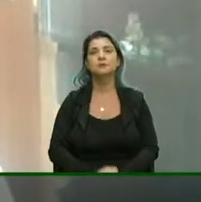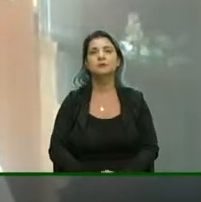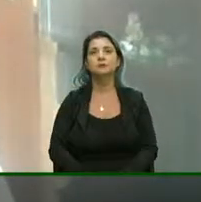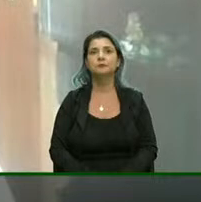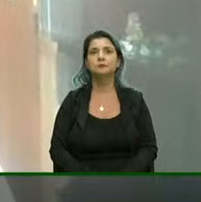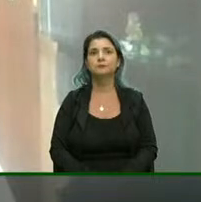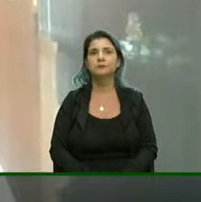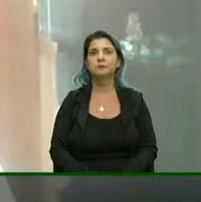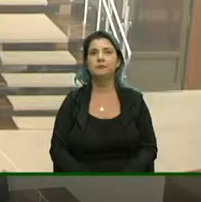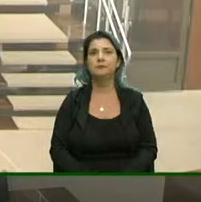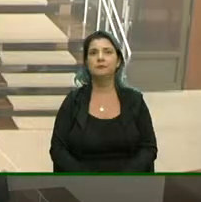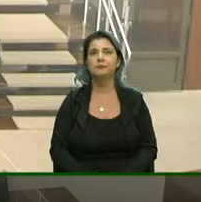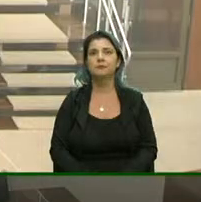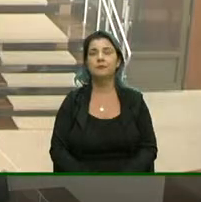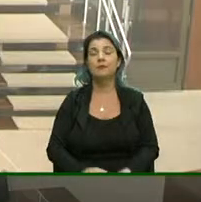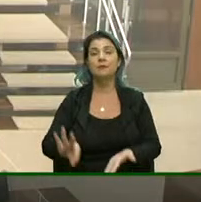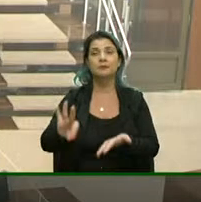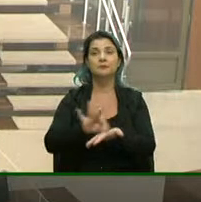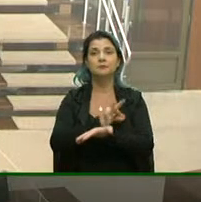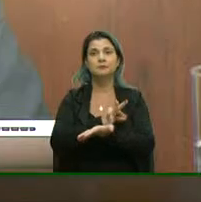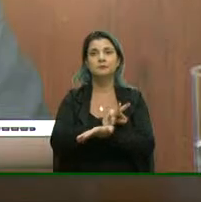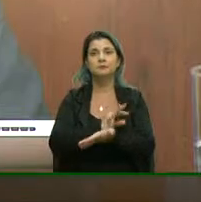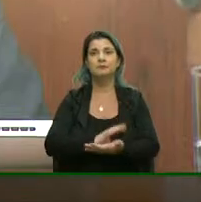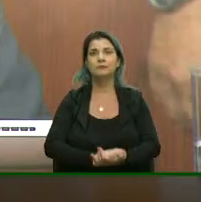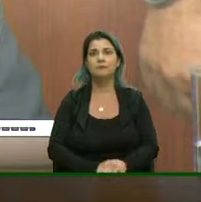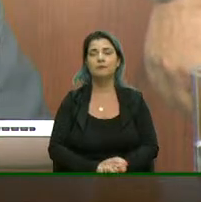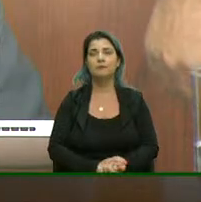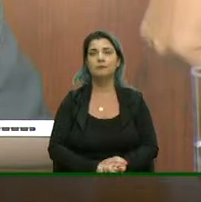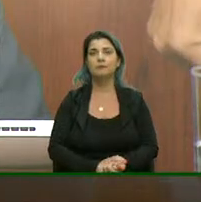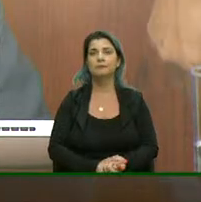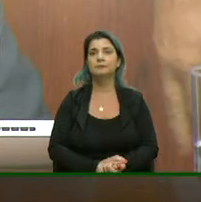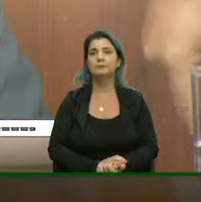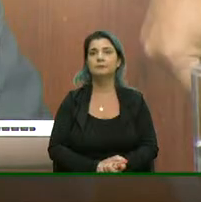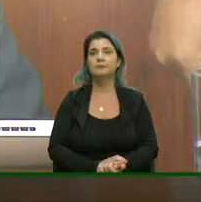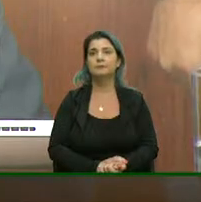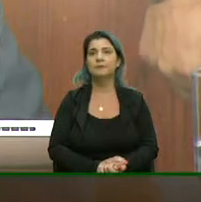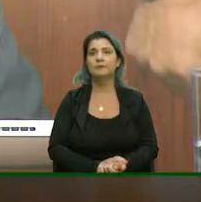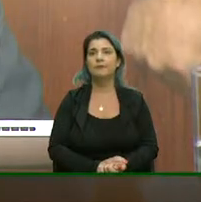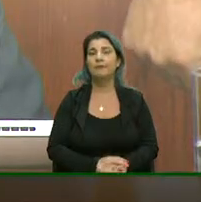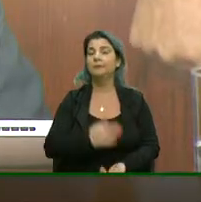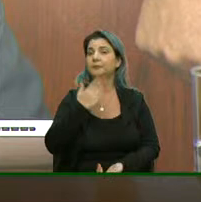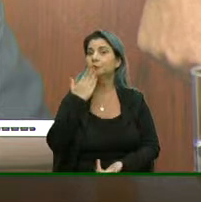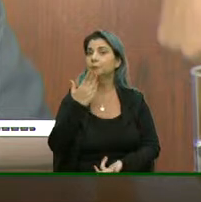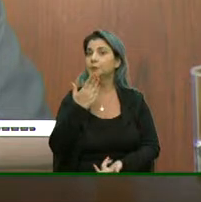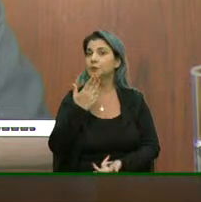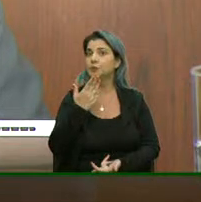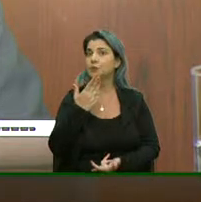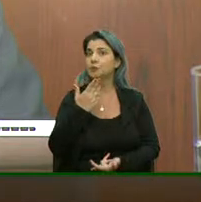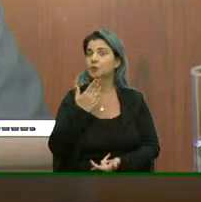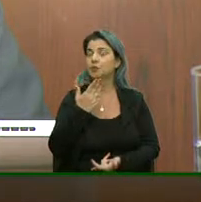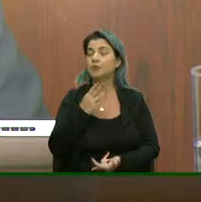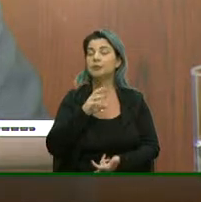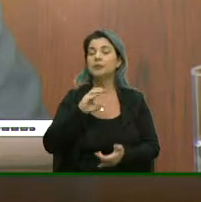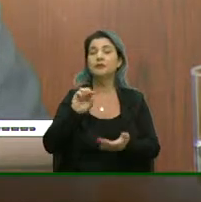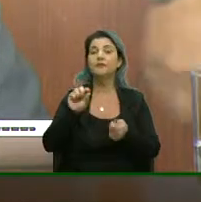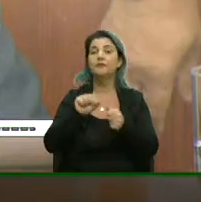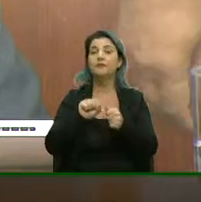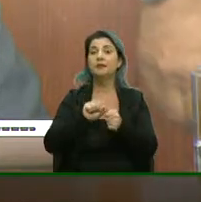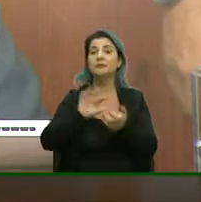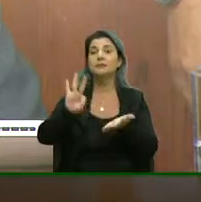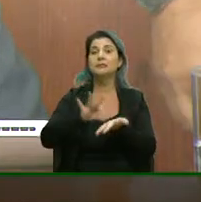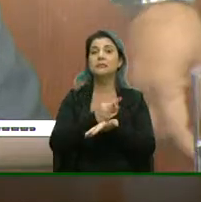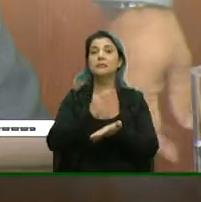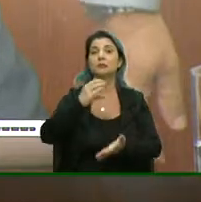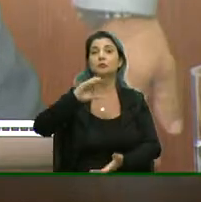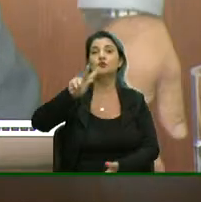Obrigado, eu me inscrevo, presidente. Sim, senhora. Eu vou solicitar, por gentileza, que quem queira escrever, se puder fazer no chat, eu lhe agradeço